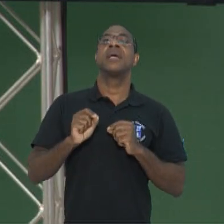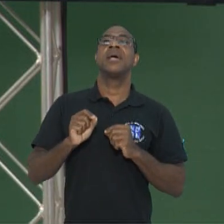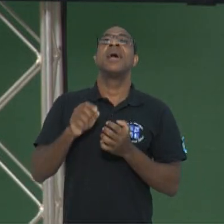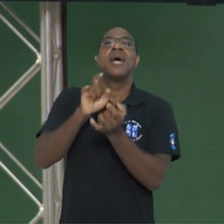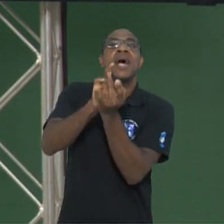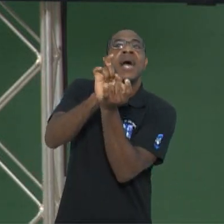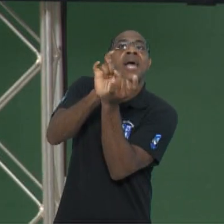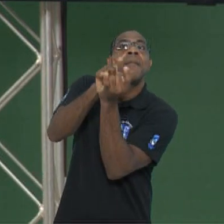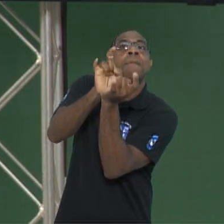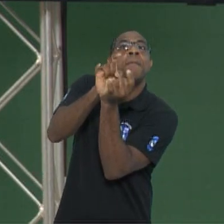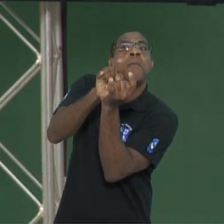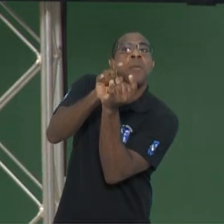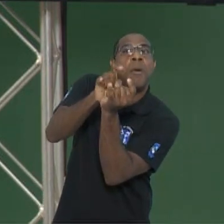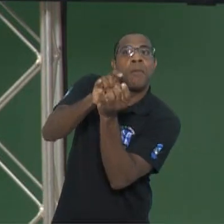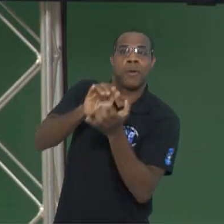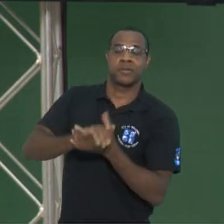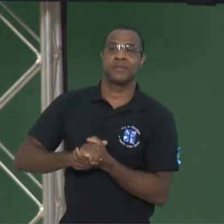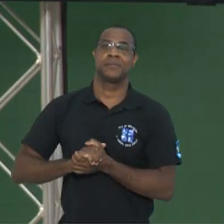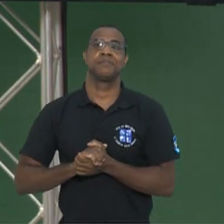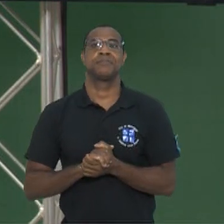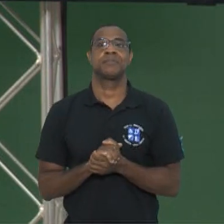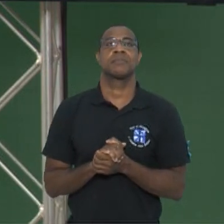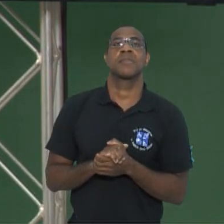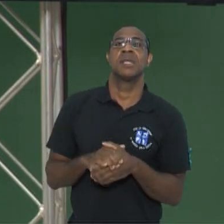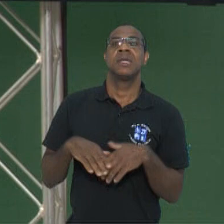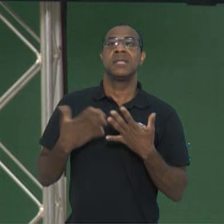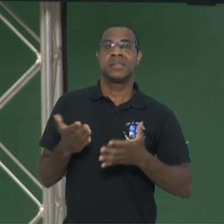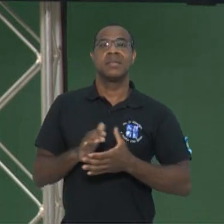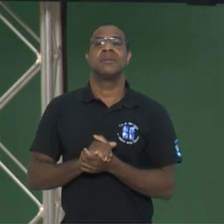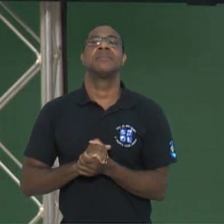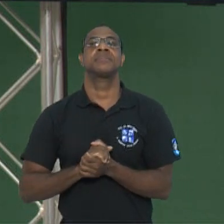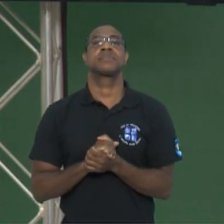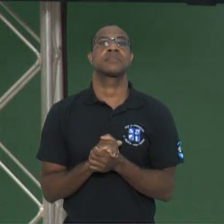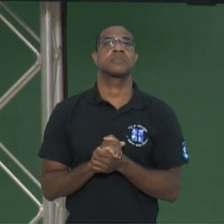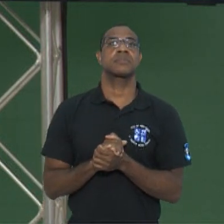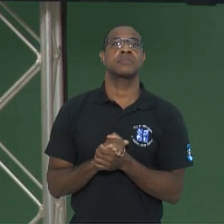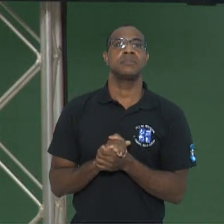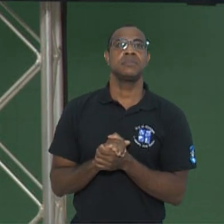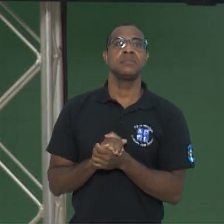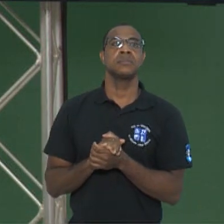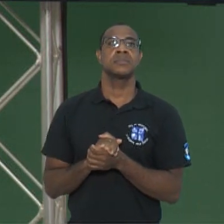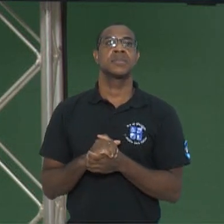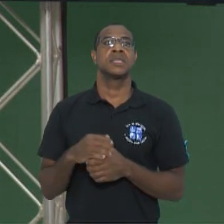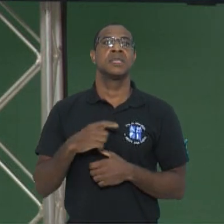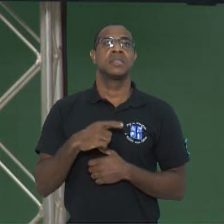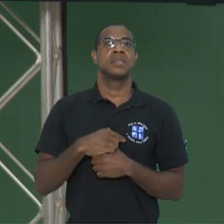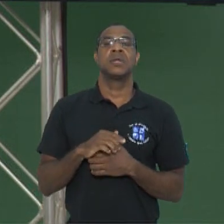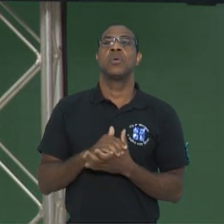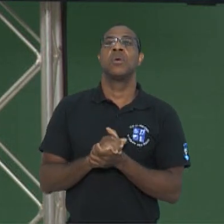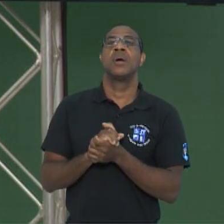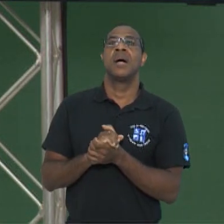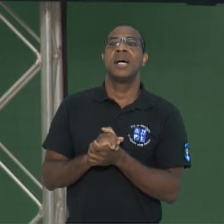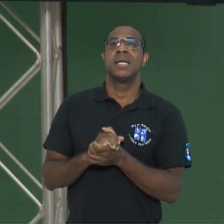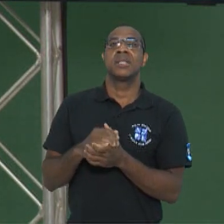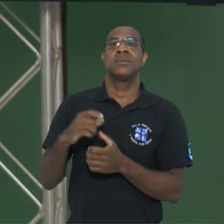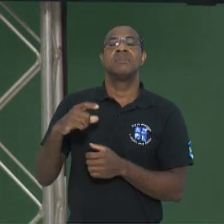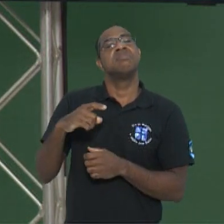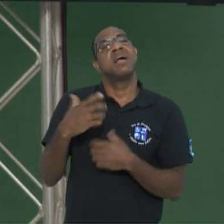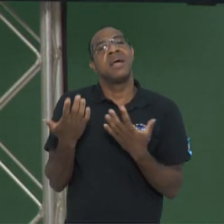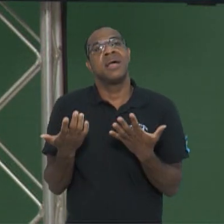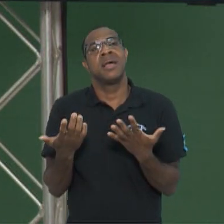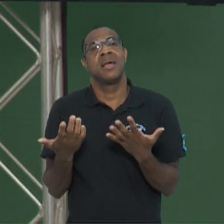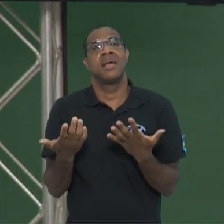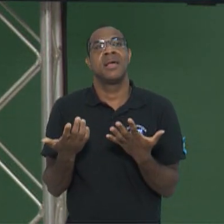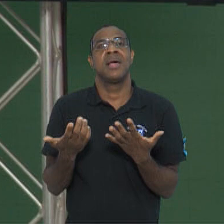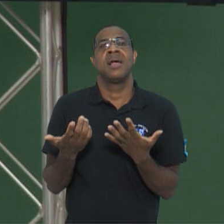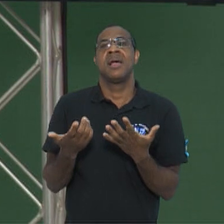uma divinização da natureza do Egito. Eles pegavam elementos que tem lá, né? O Anubis é um cão de deserto, um cão, enfim, que vive no